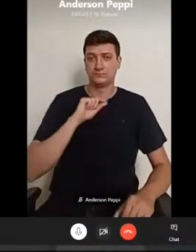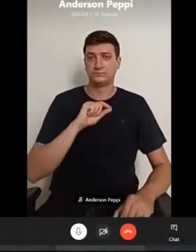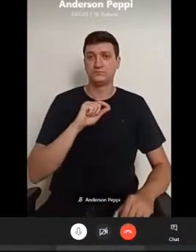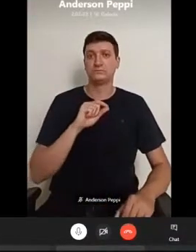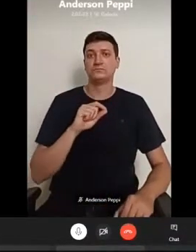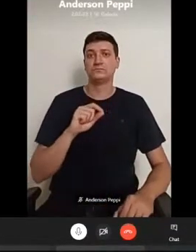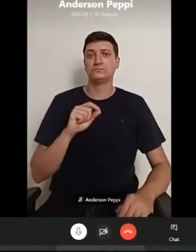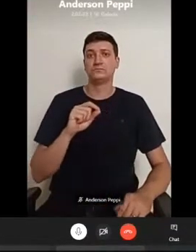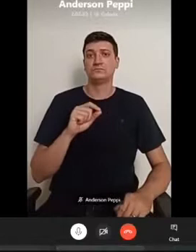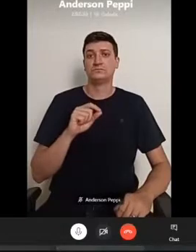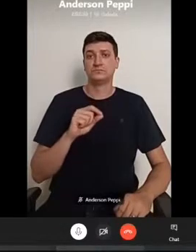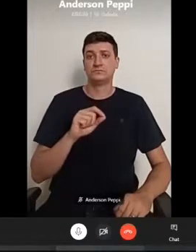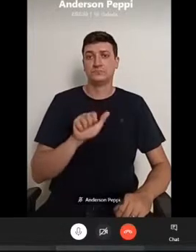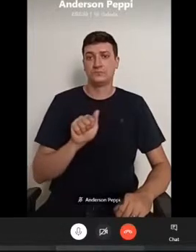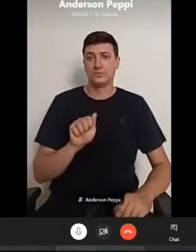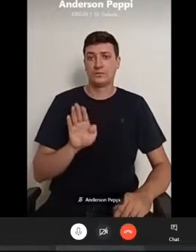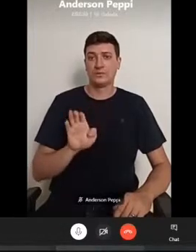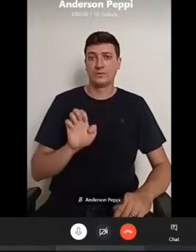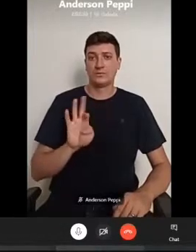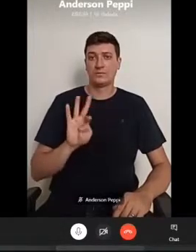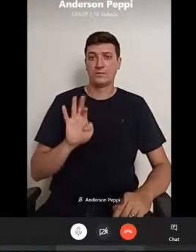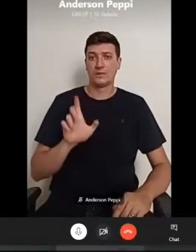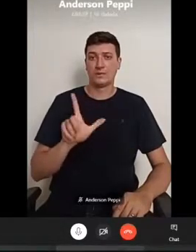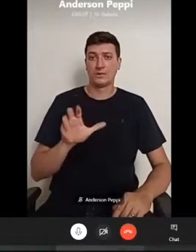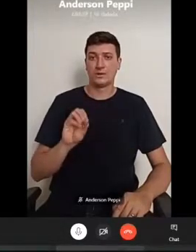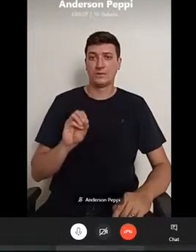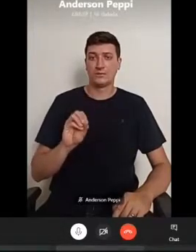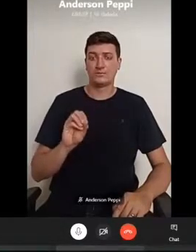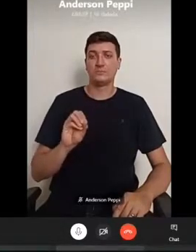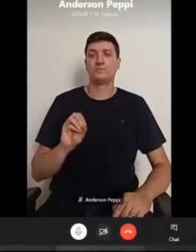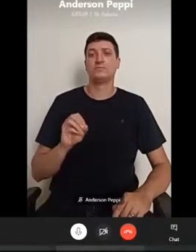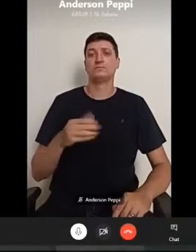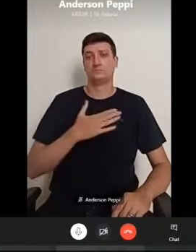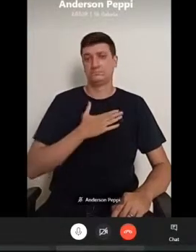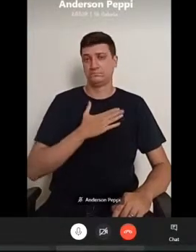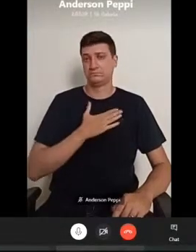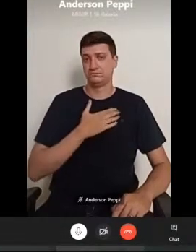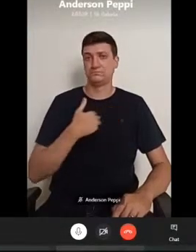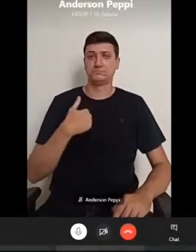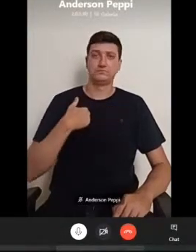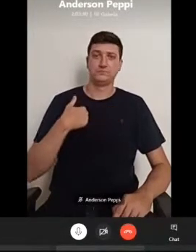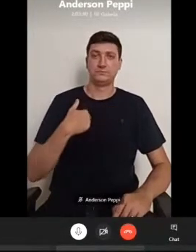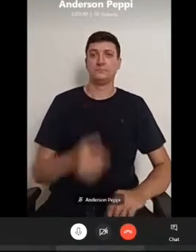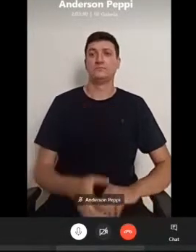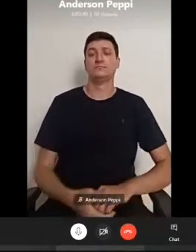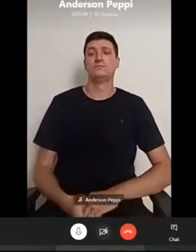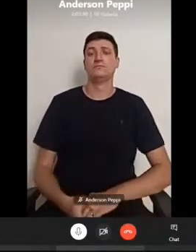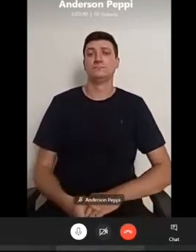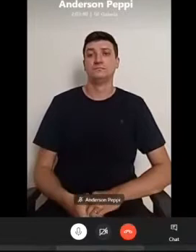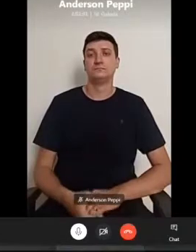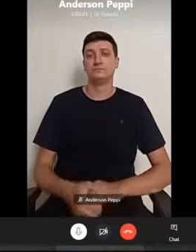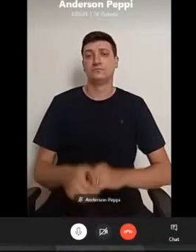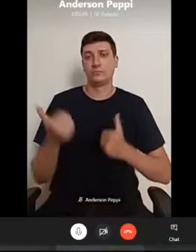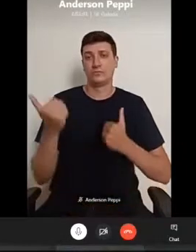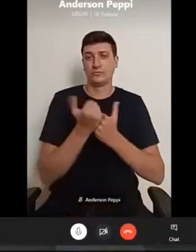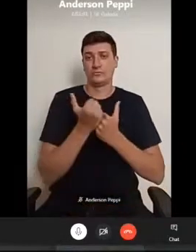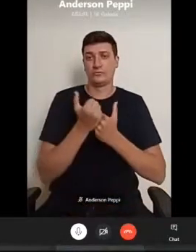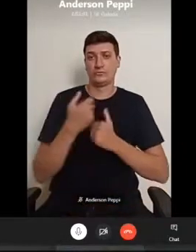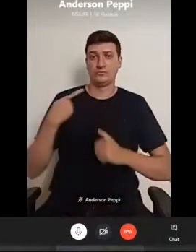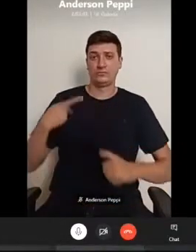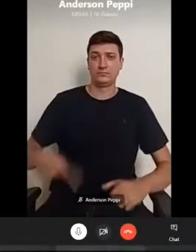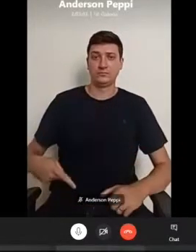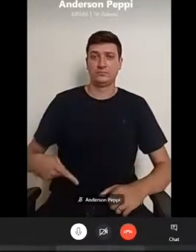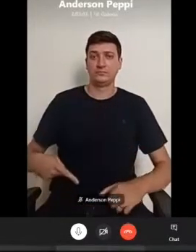Abelardo Vanderlino da Costa Neto, voto em mim mesmo. Cargo de vice-presidente, tenho